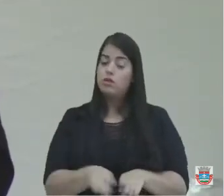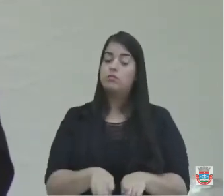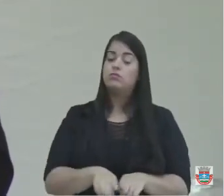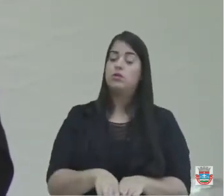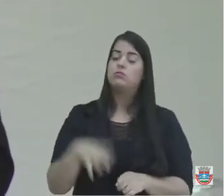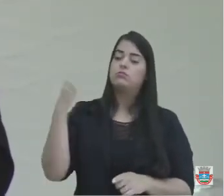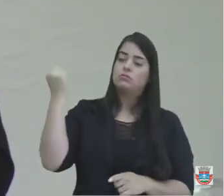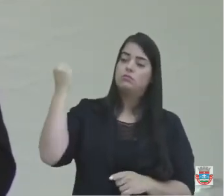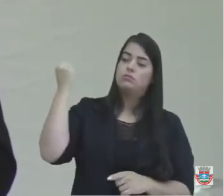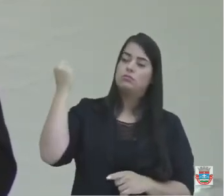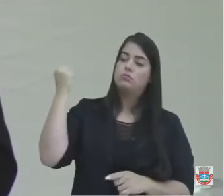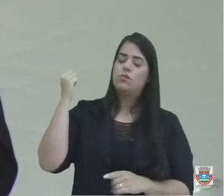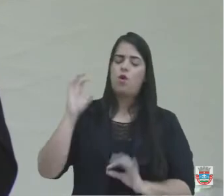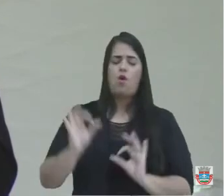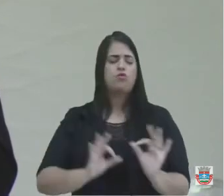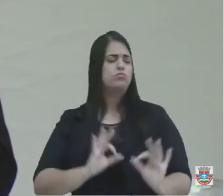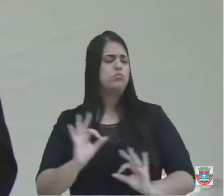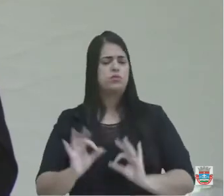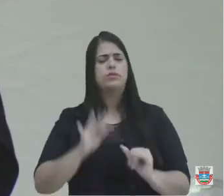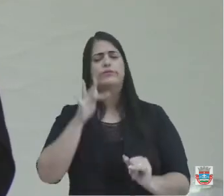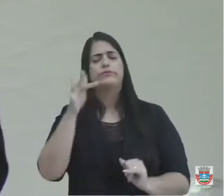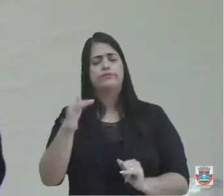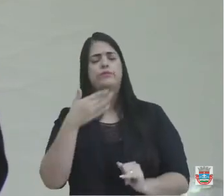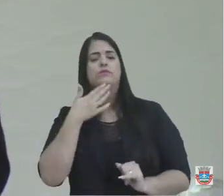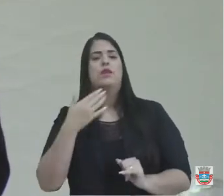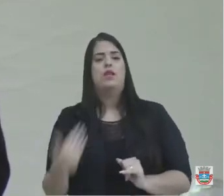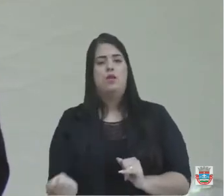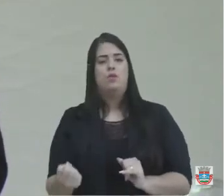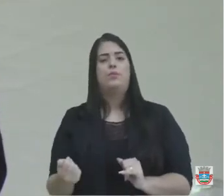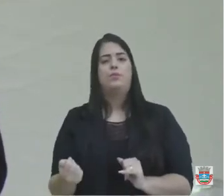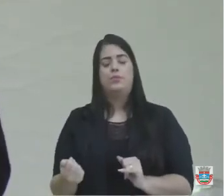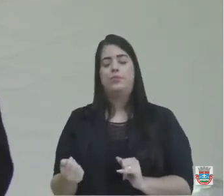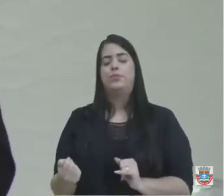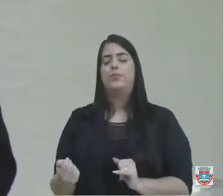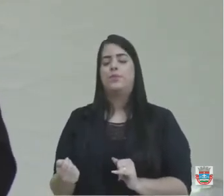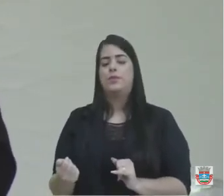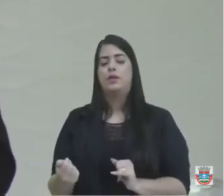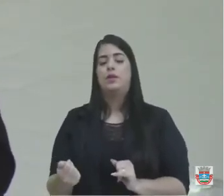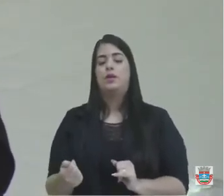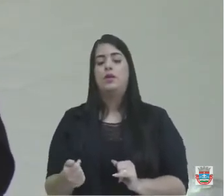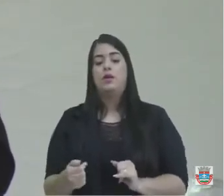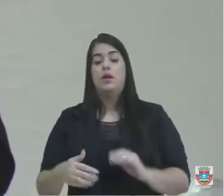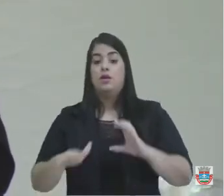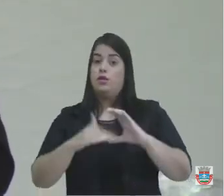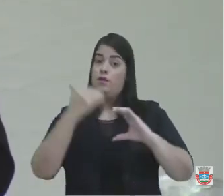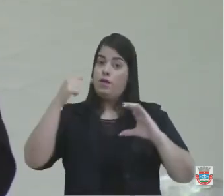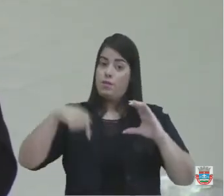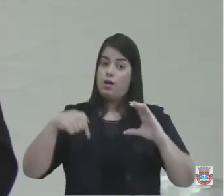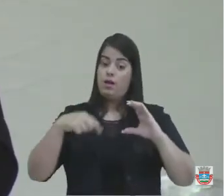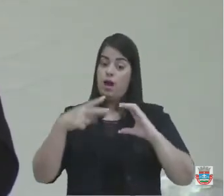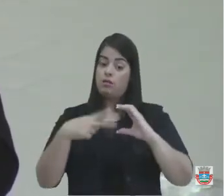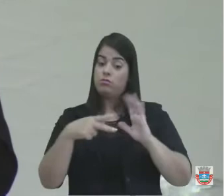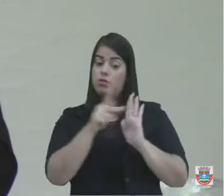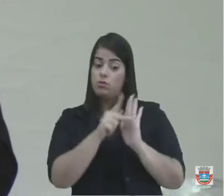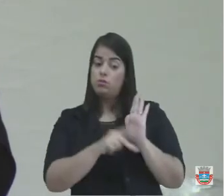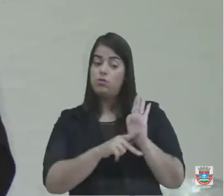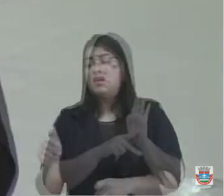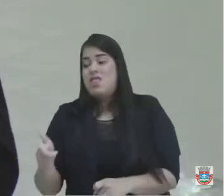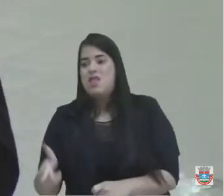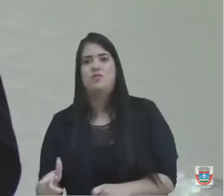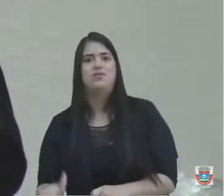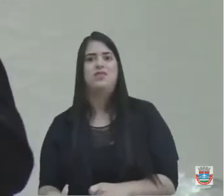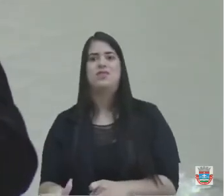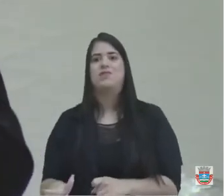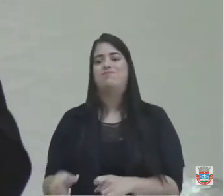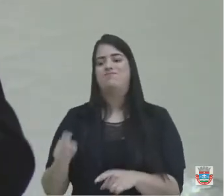grande organização e um planejamento melhor para fazer e mandar e para esta casa Legislativa para